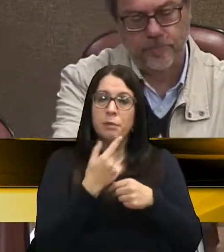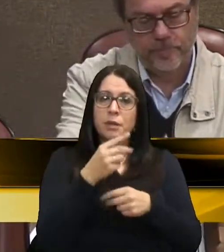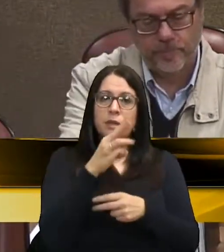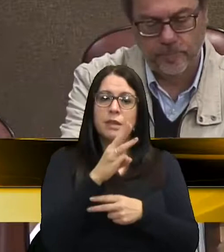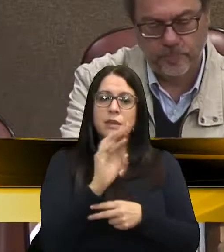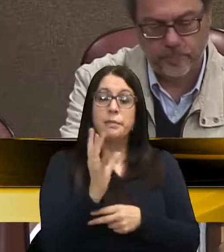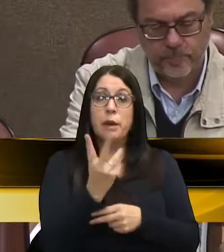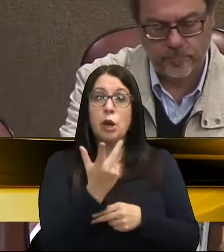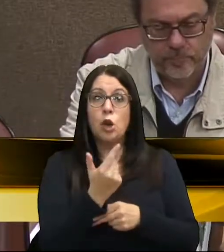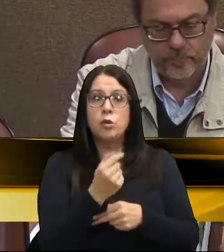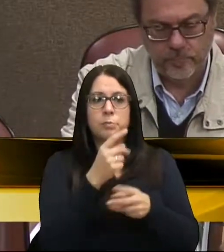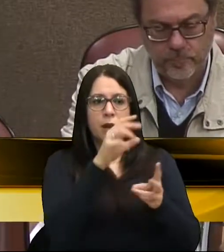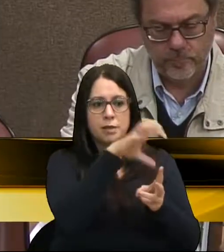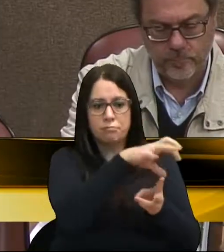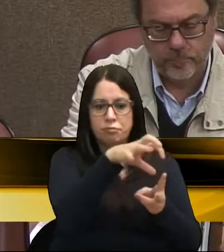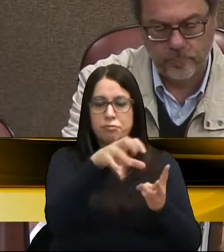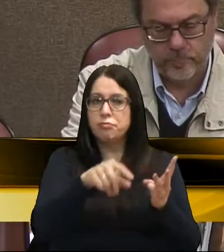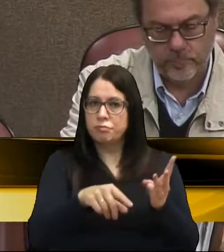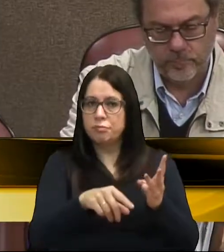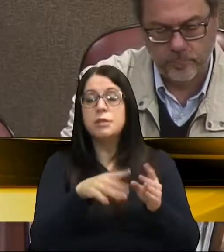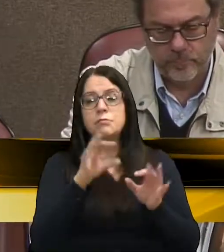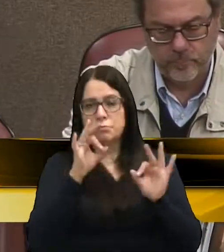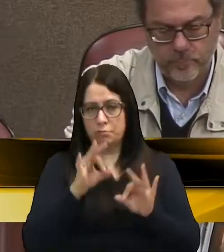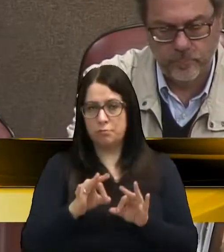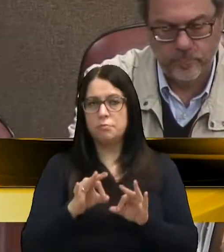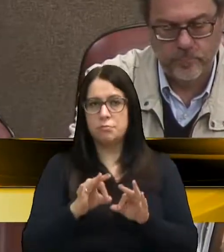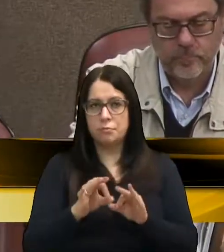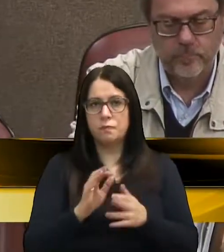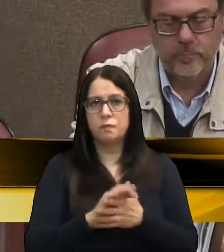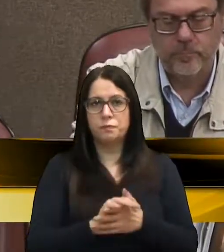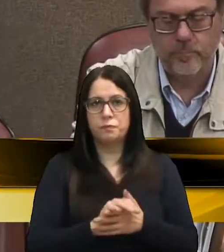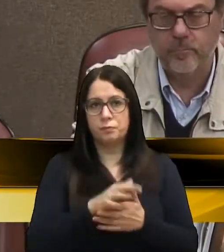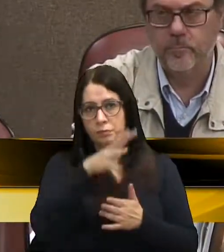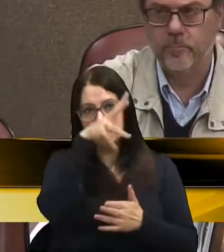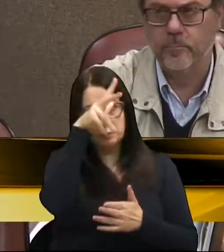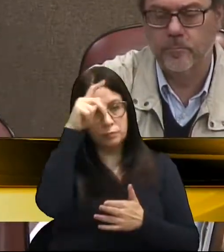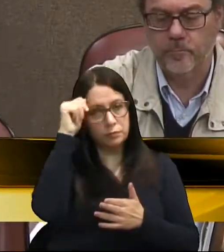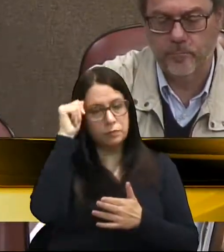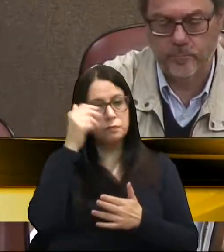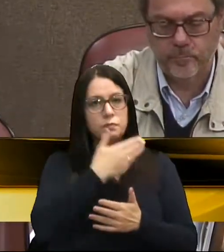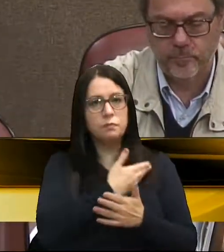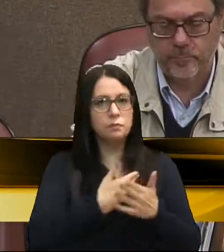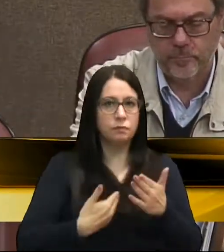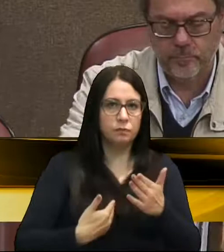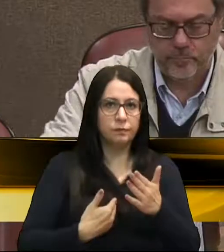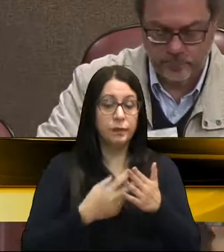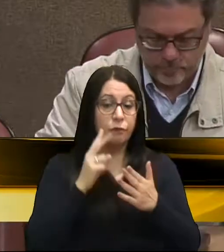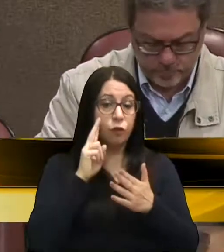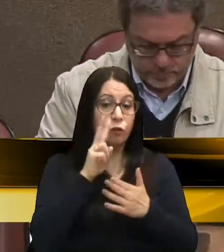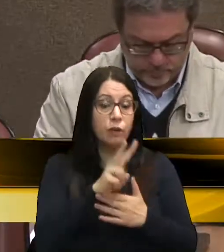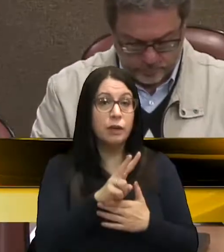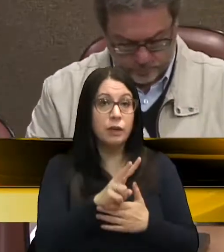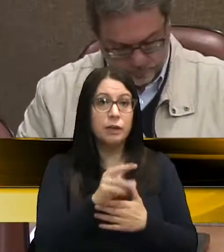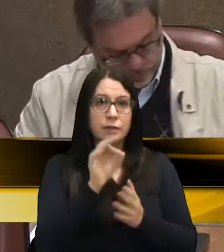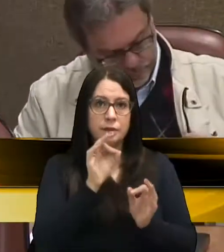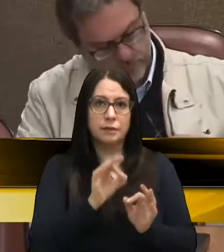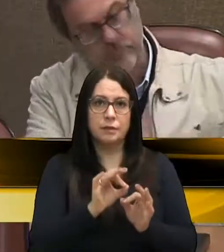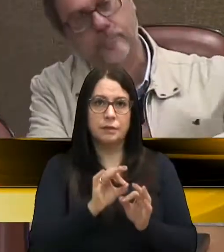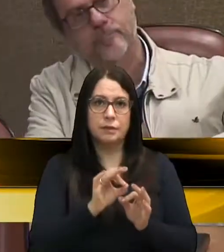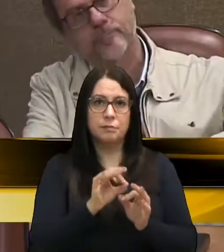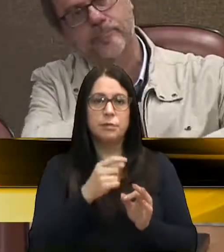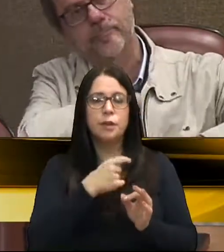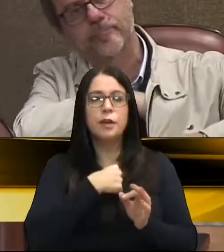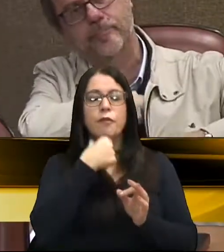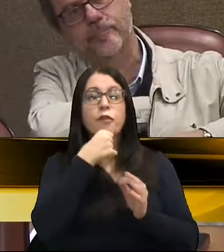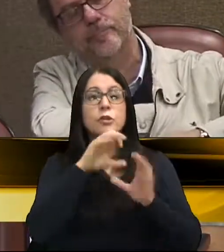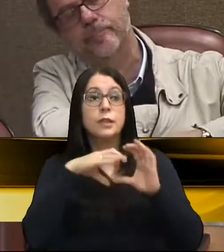milhões para essa rubrica. Tenho certeza que a Prefeitura, o governo irá olhar com bons olhos, porque é a voz do Parlamento